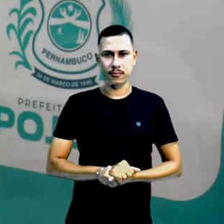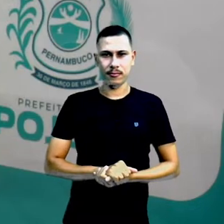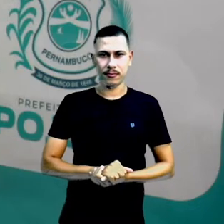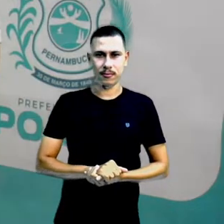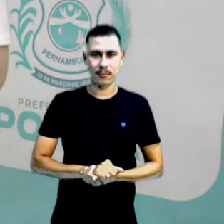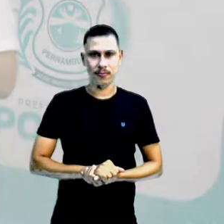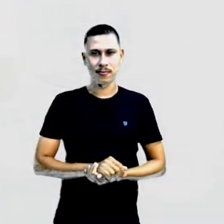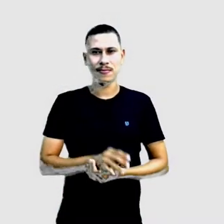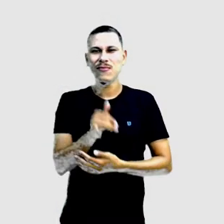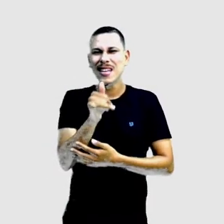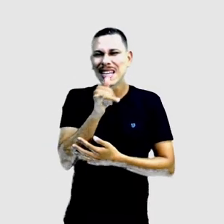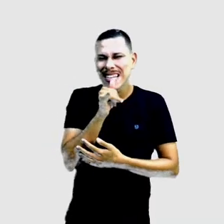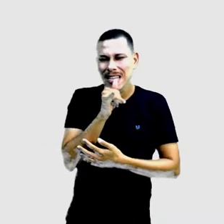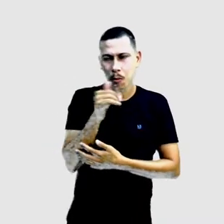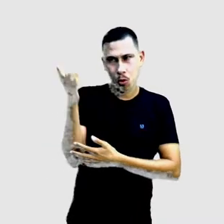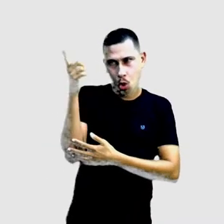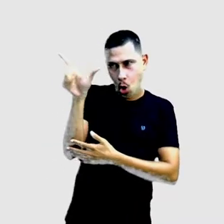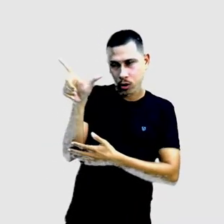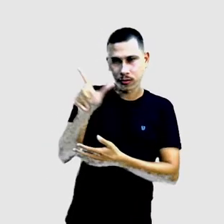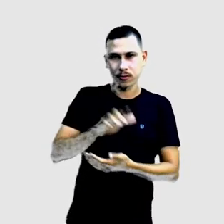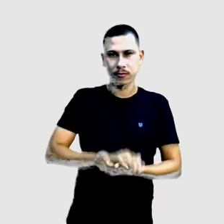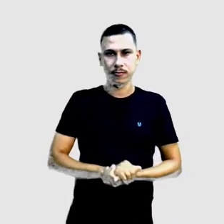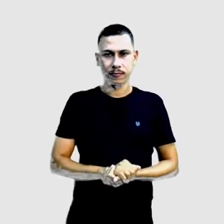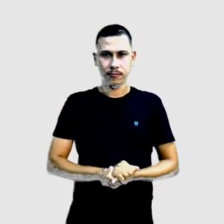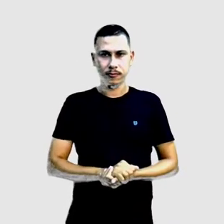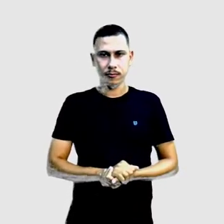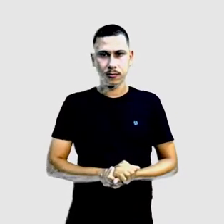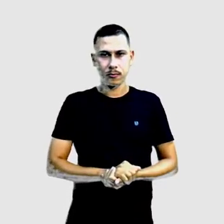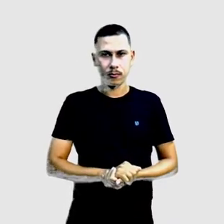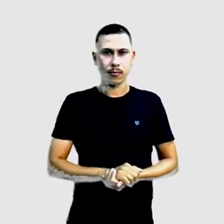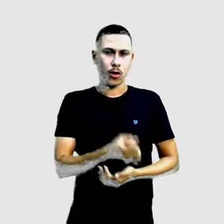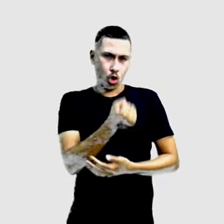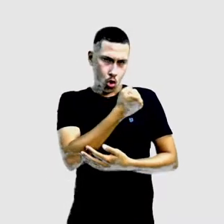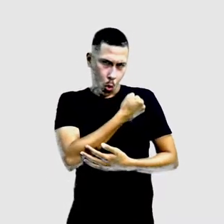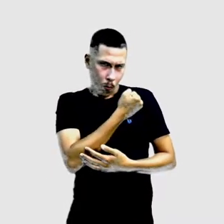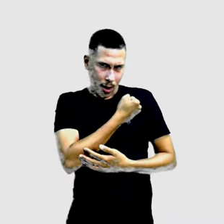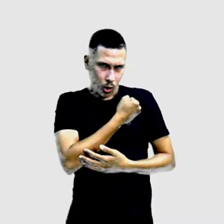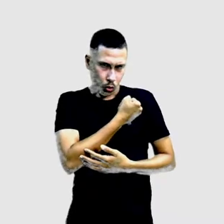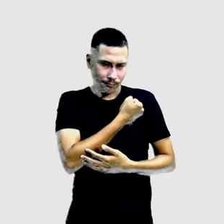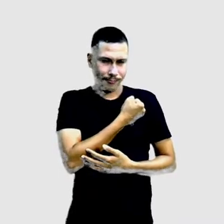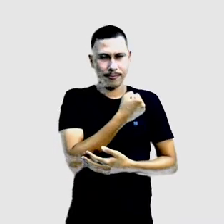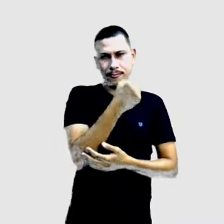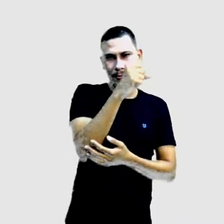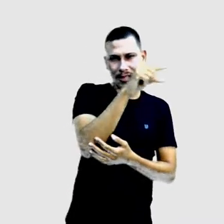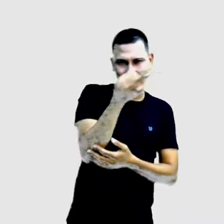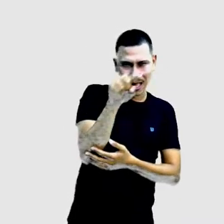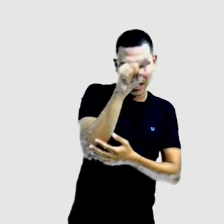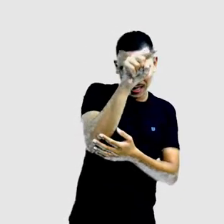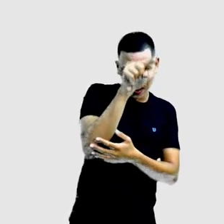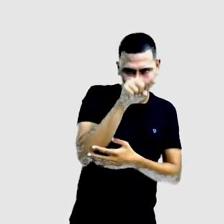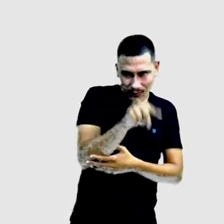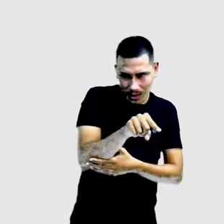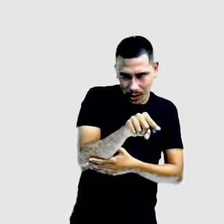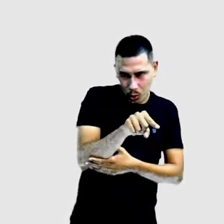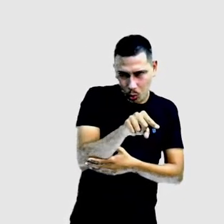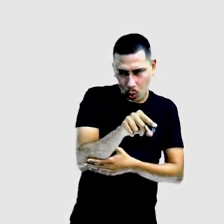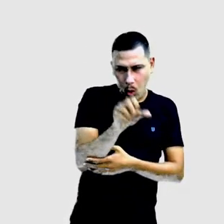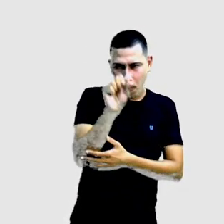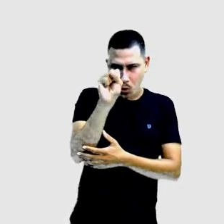Outro exemplo bem interessante, dividindo um número que está ali, escondidinho naquela interrogação, por